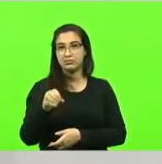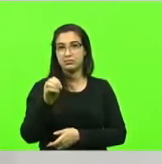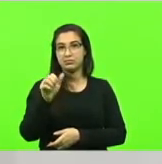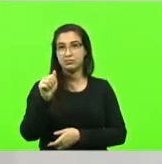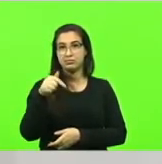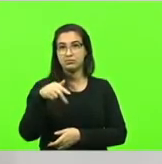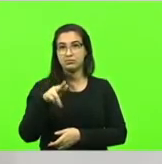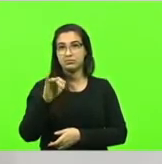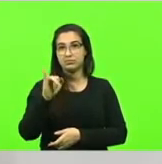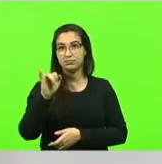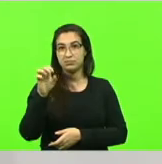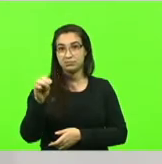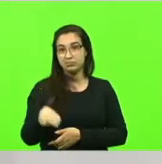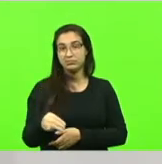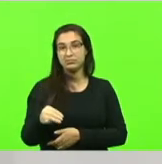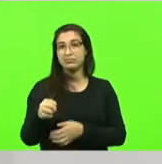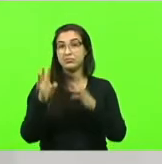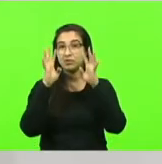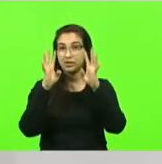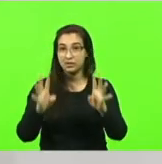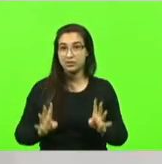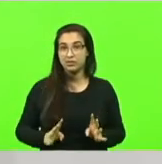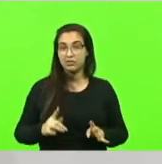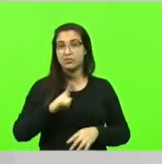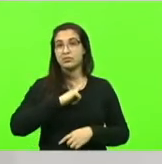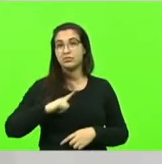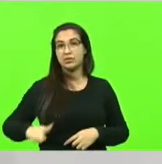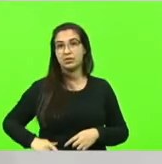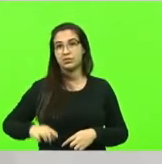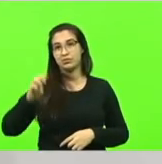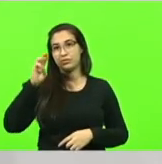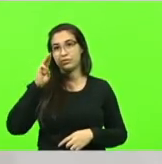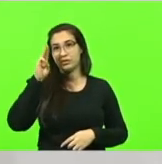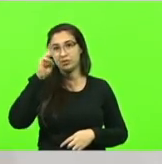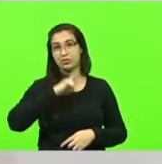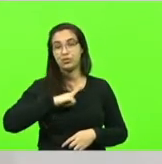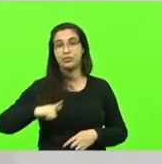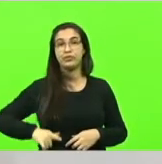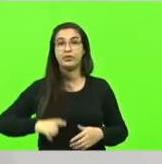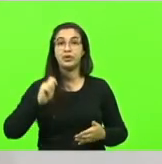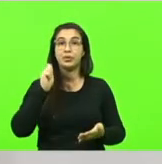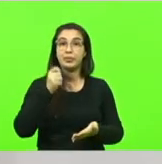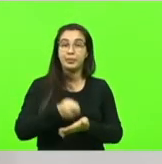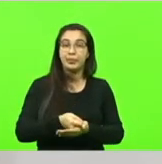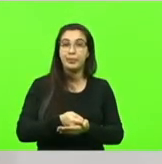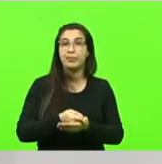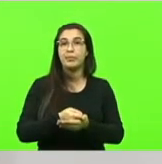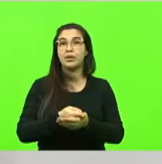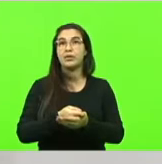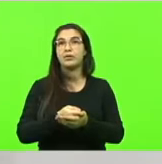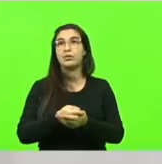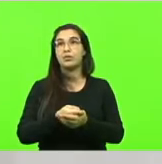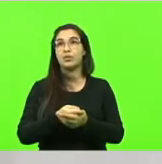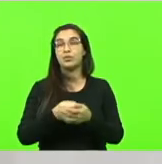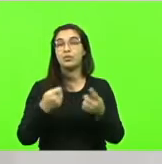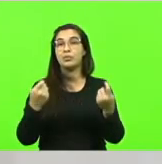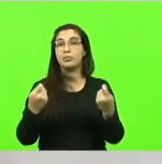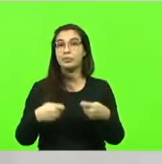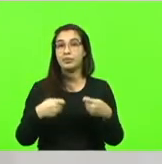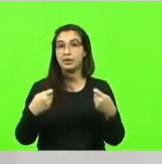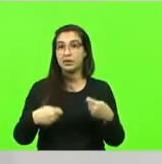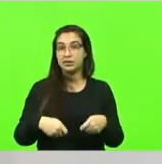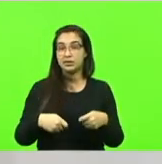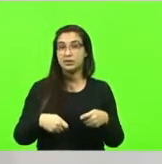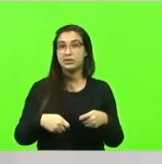Carlos Moisés. Governo federal pagou, está na conta e precisa esta